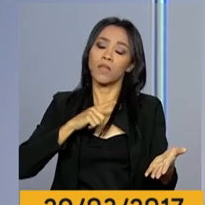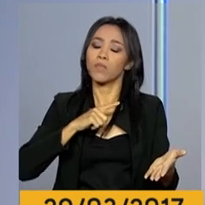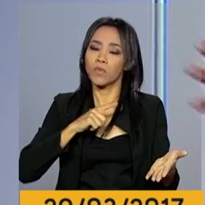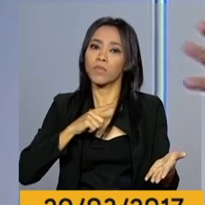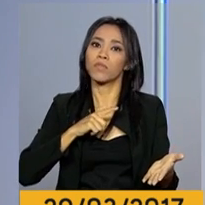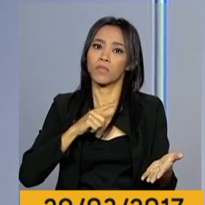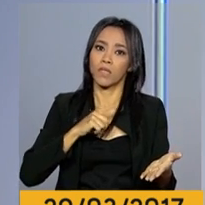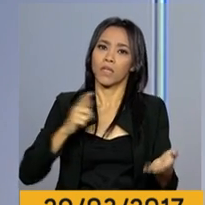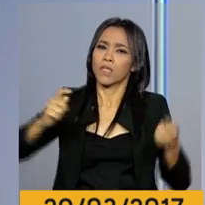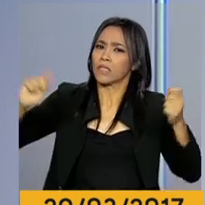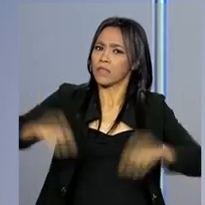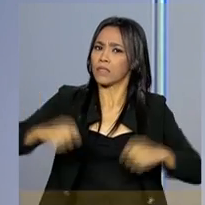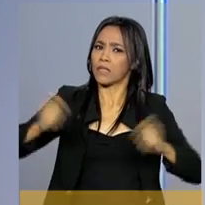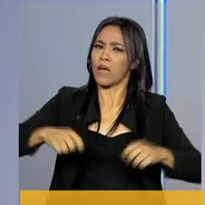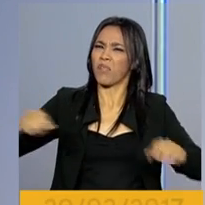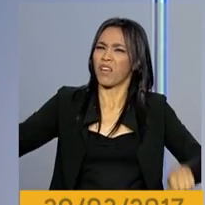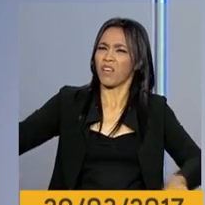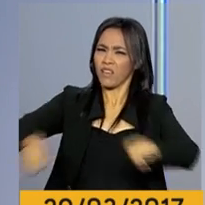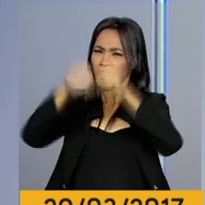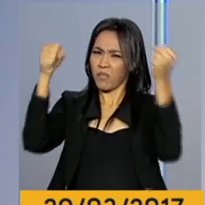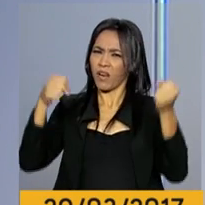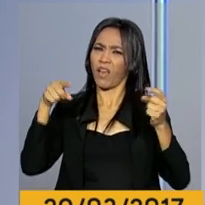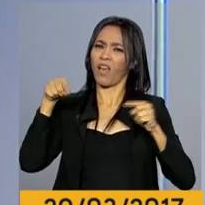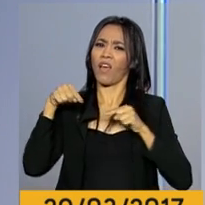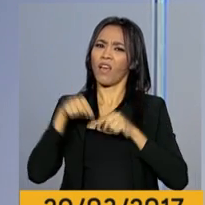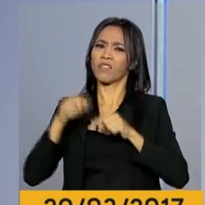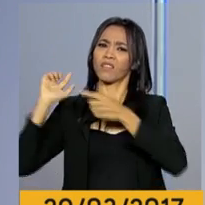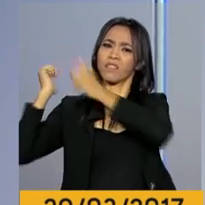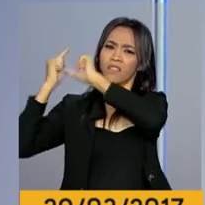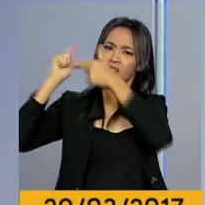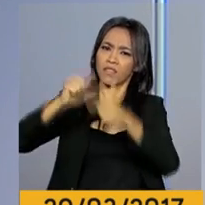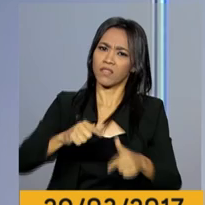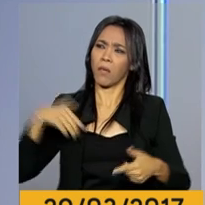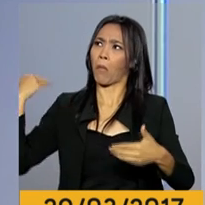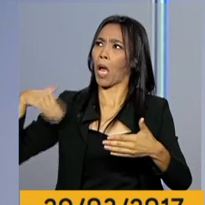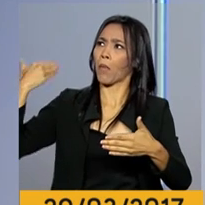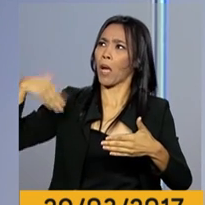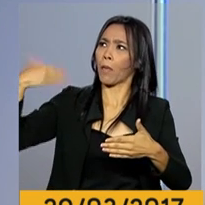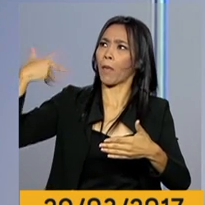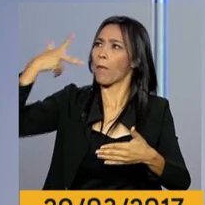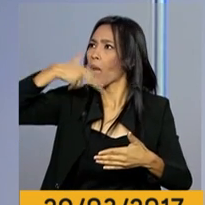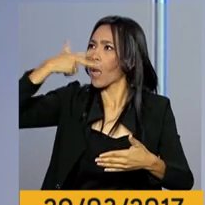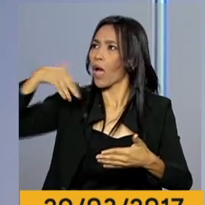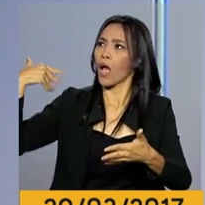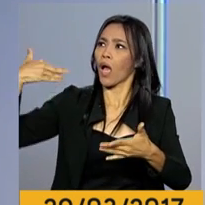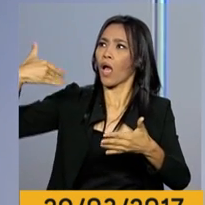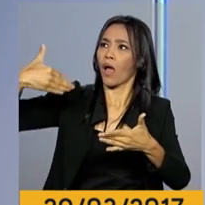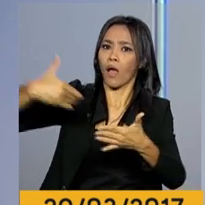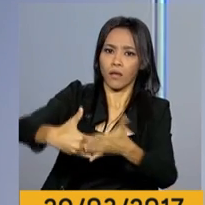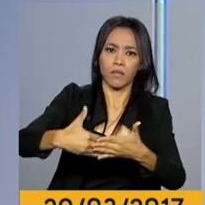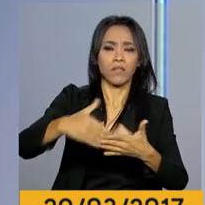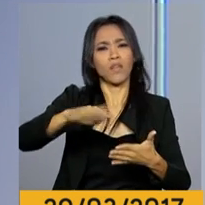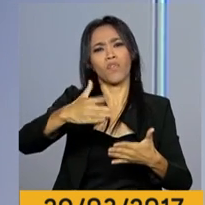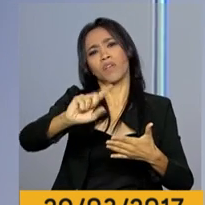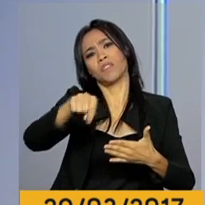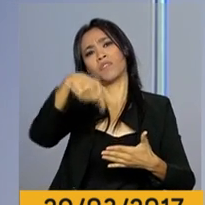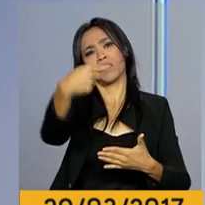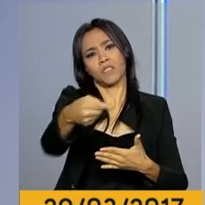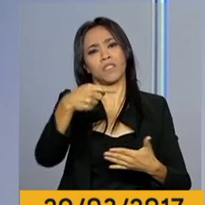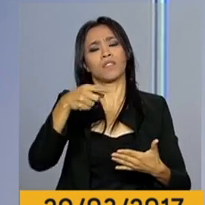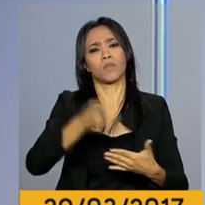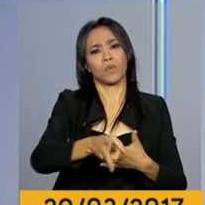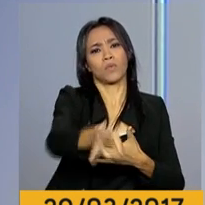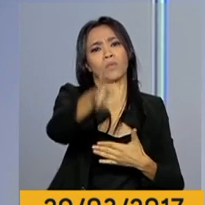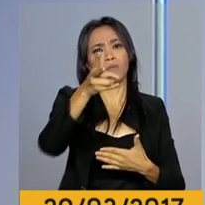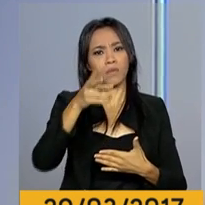ciclo histórico que eu acabei de mencionar fazendo com que talvez daqui a cem anos eles possam se reunir aqui evocar ainda a